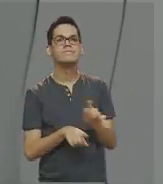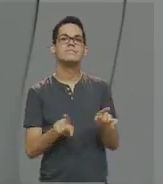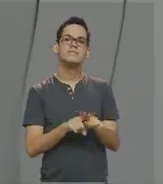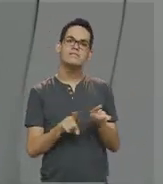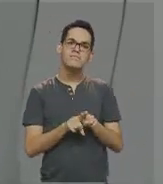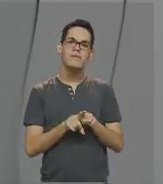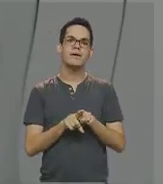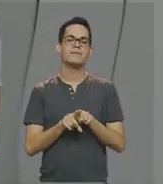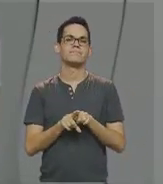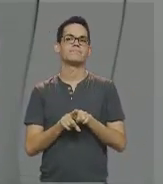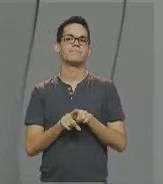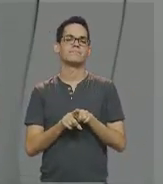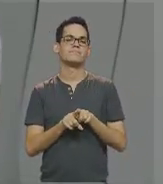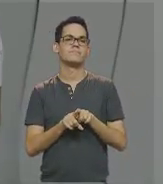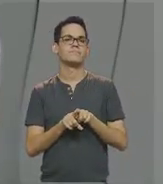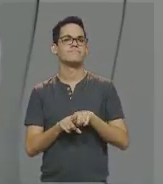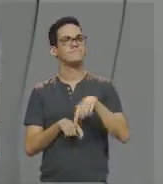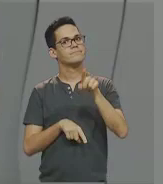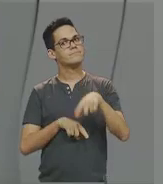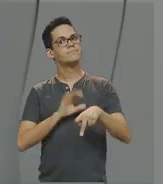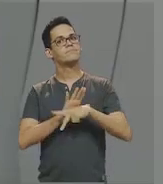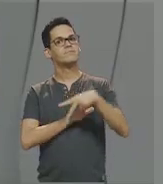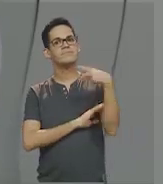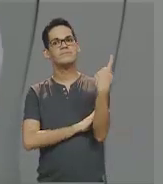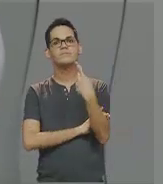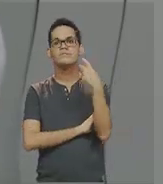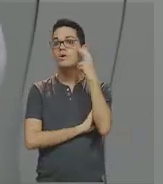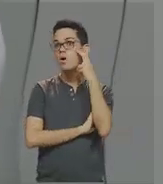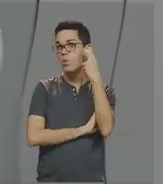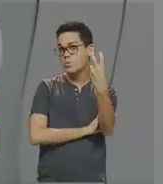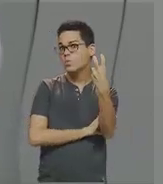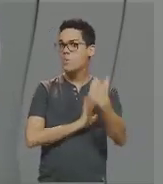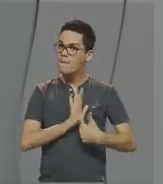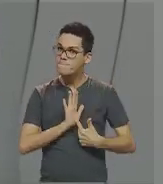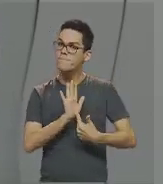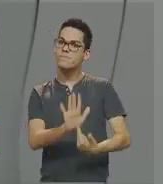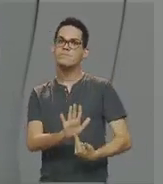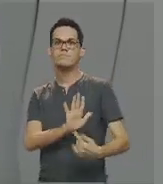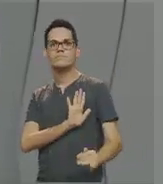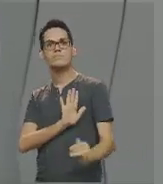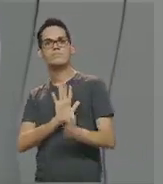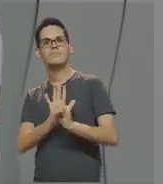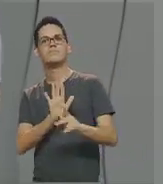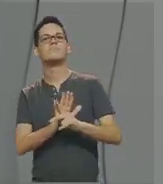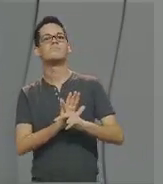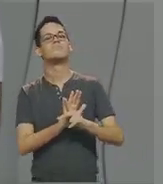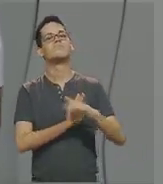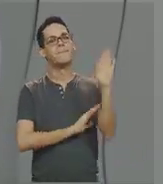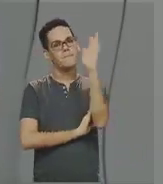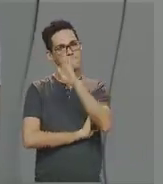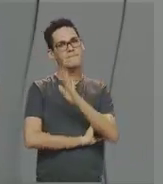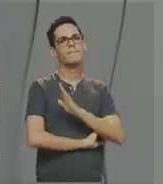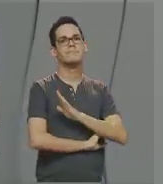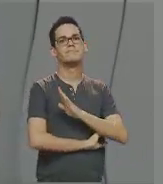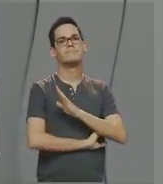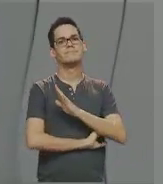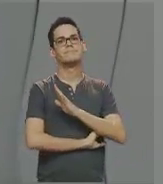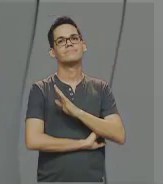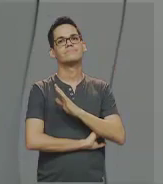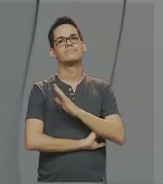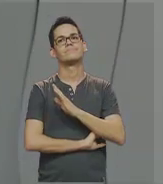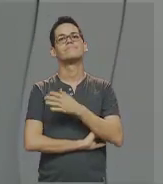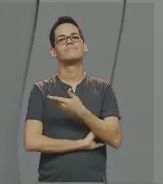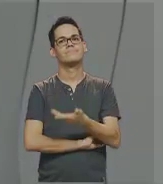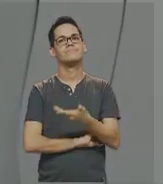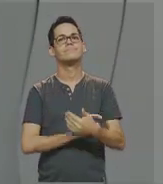e também por ser da nossa cultura, né? O nosso modo de fazer, a identidade brasileira, então, ela está ali fundamentada em